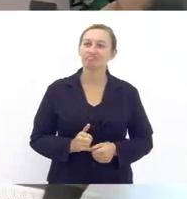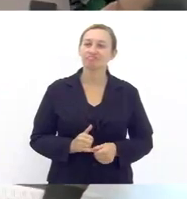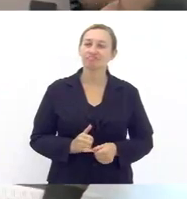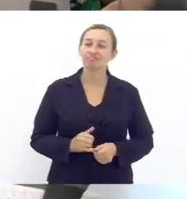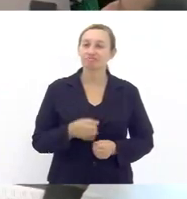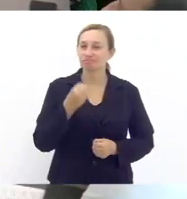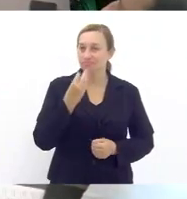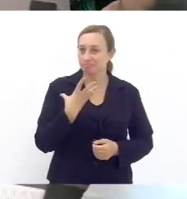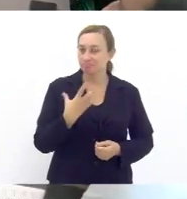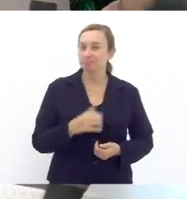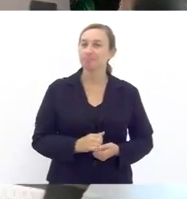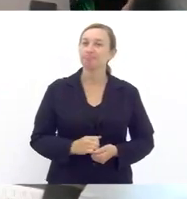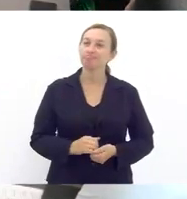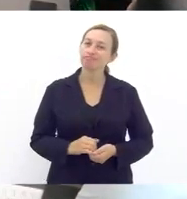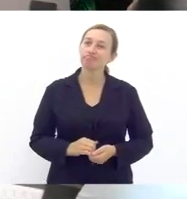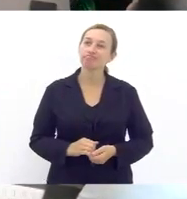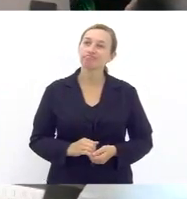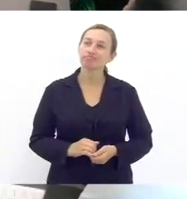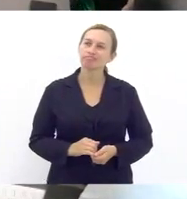muito bem